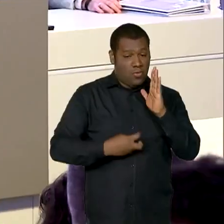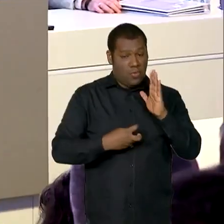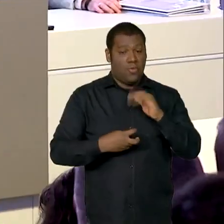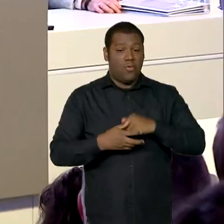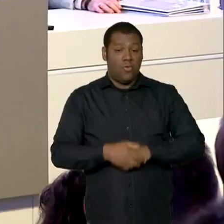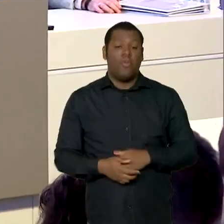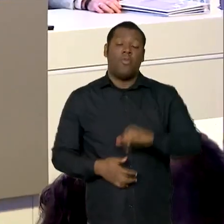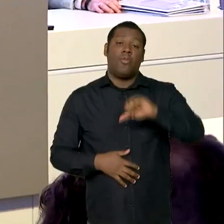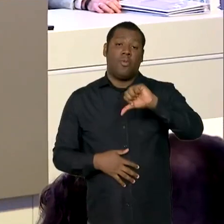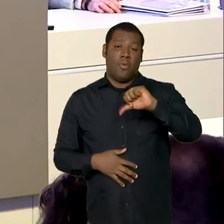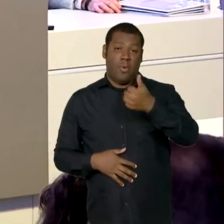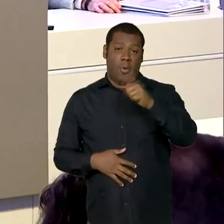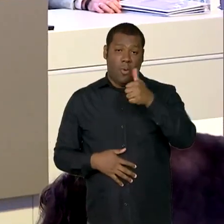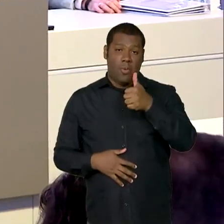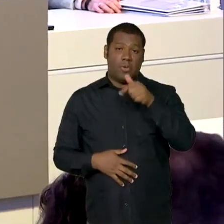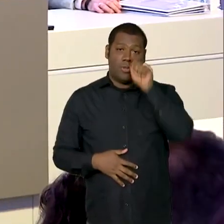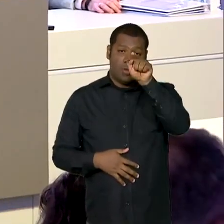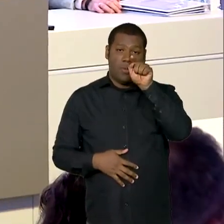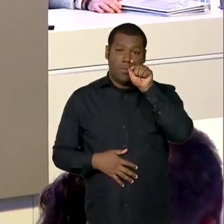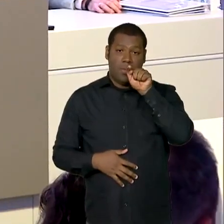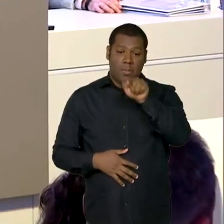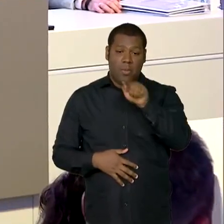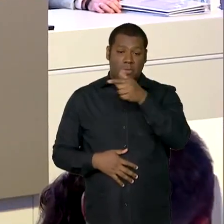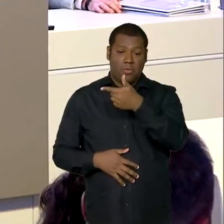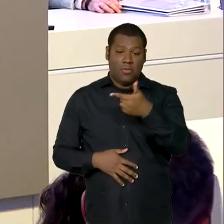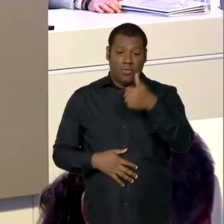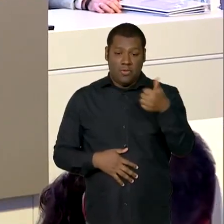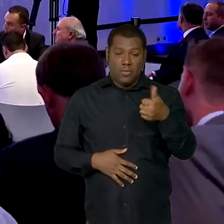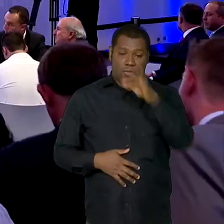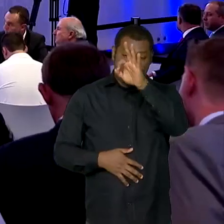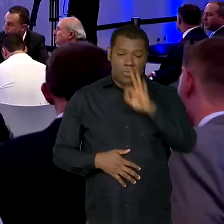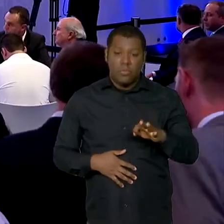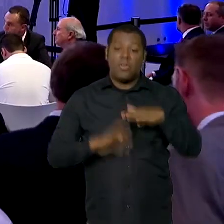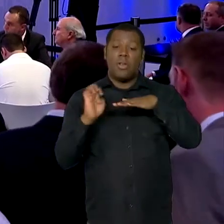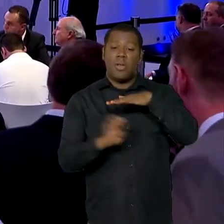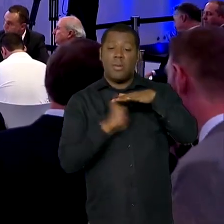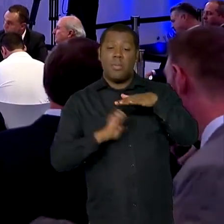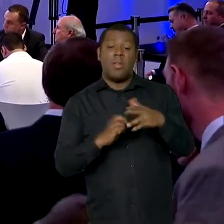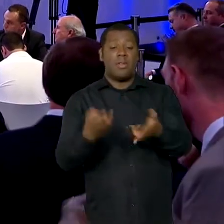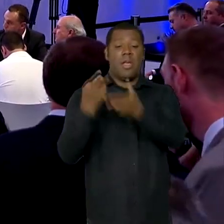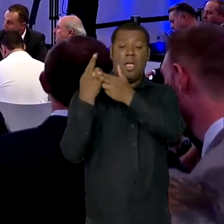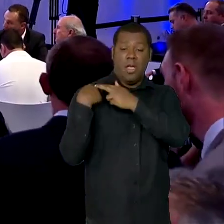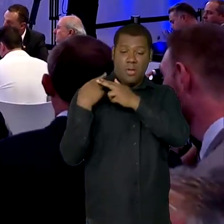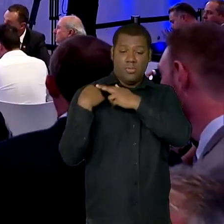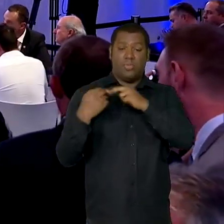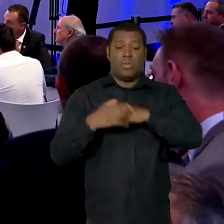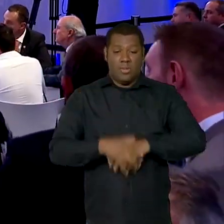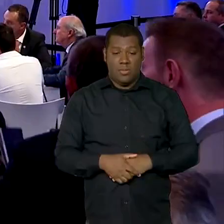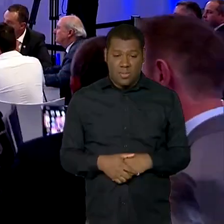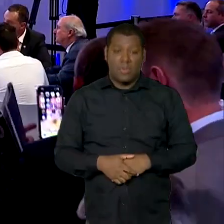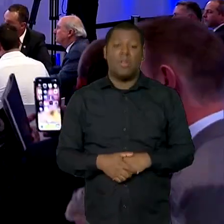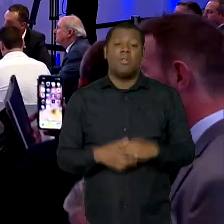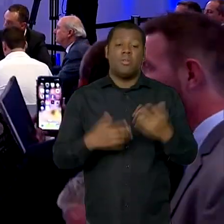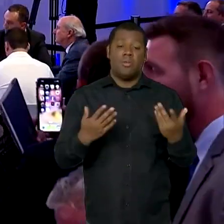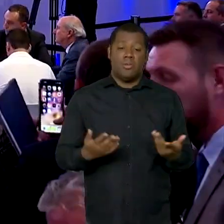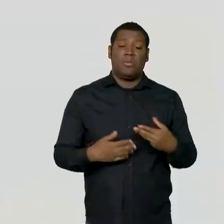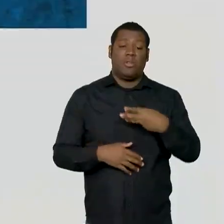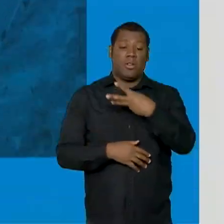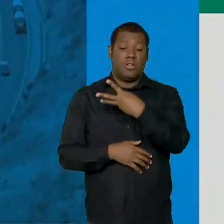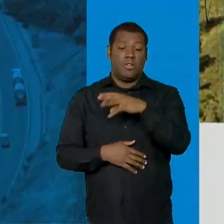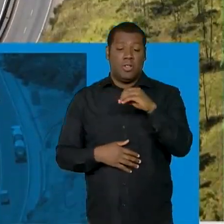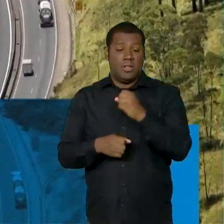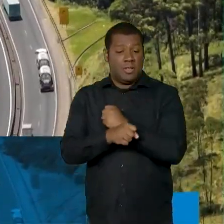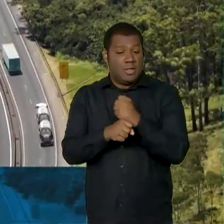de 11,21%. A empresa ficará responsável pela concessão nos próximos 30 anos.